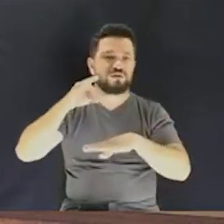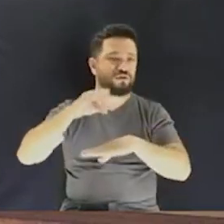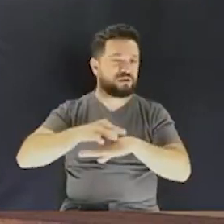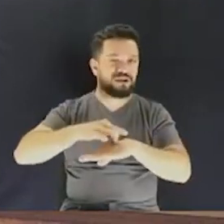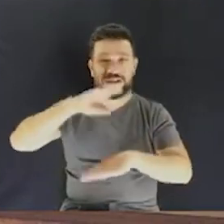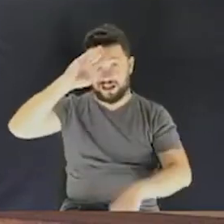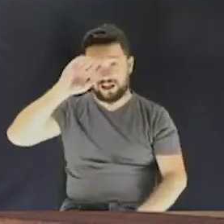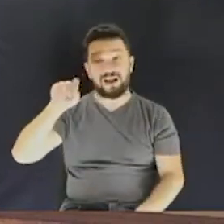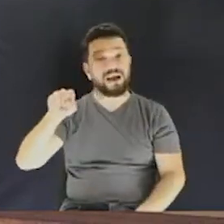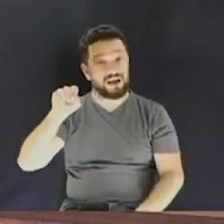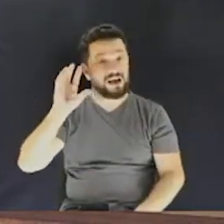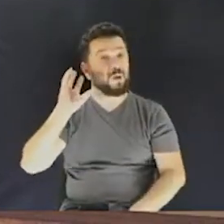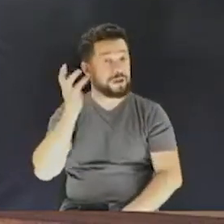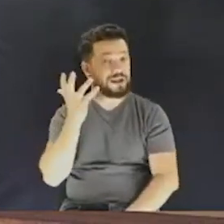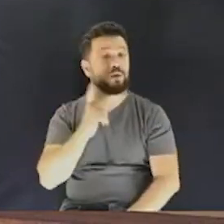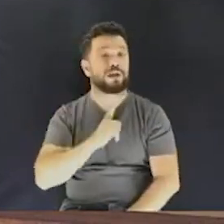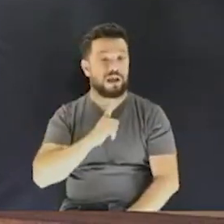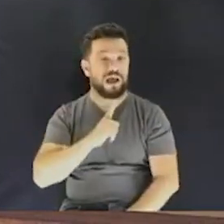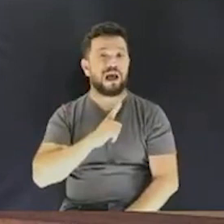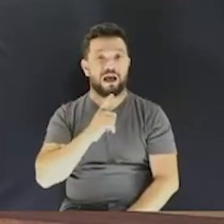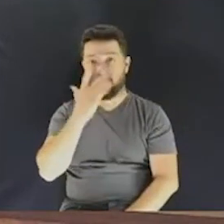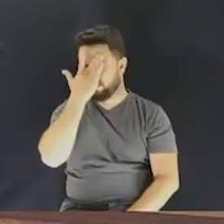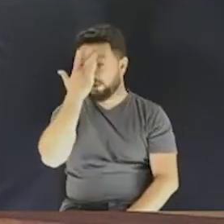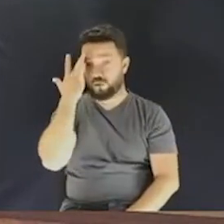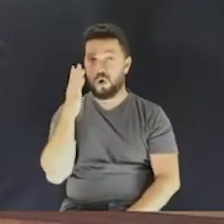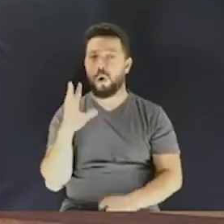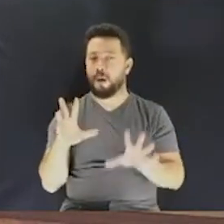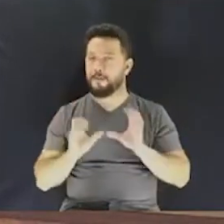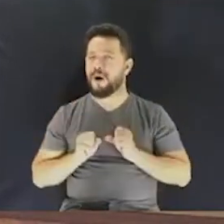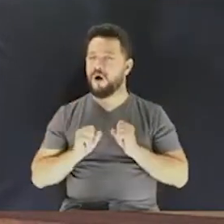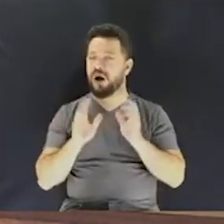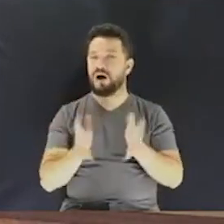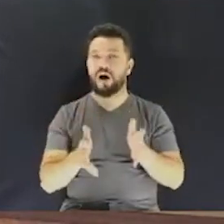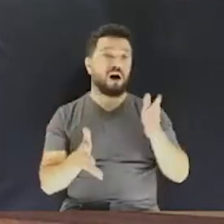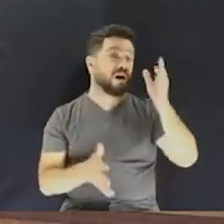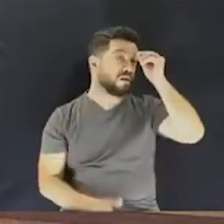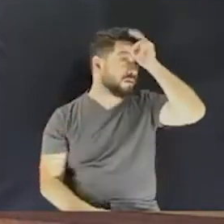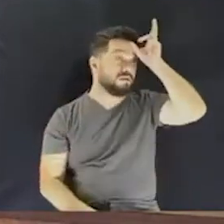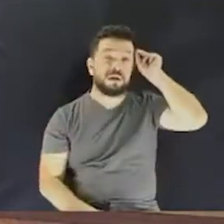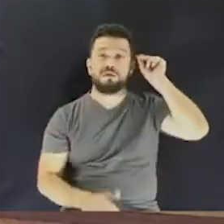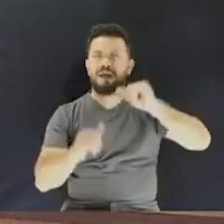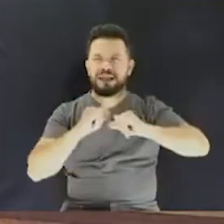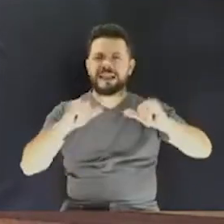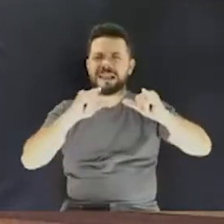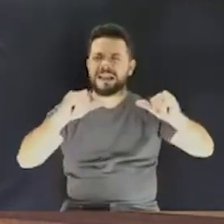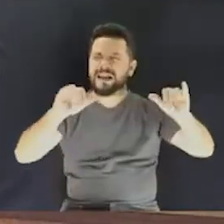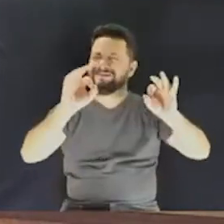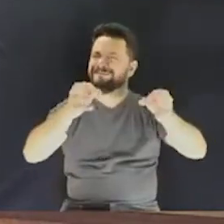de dengue Daí vem a prefeitura fazer essas propagandas a dengue aquela coisa